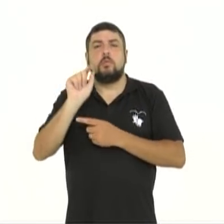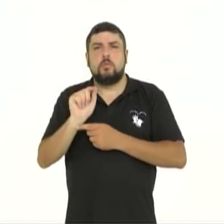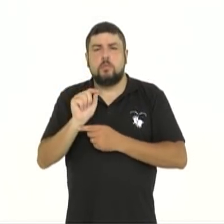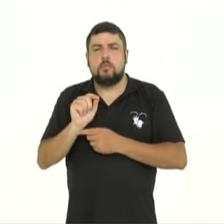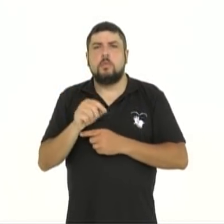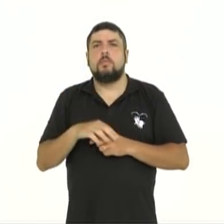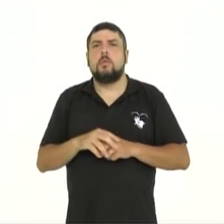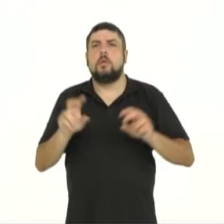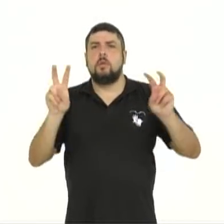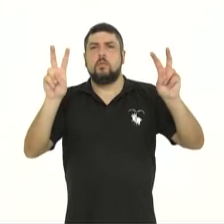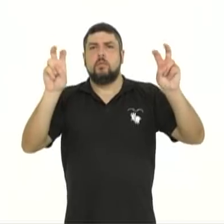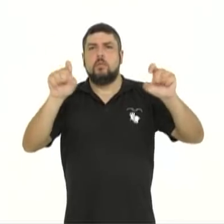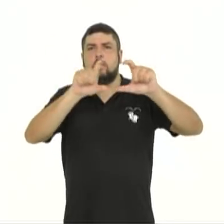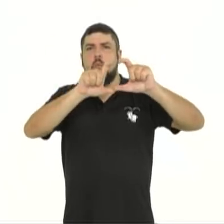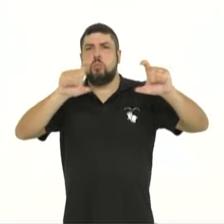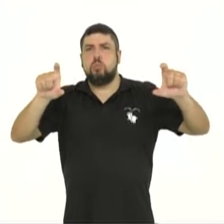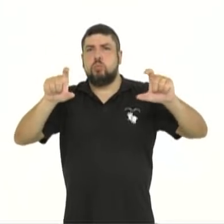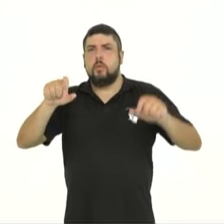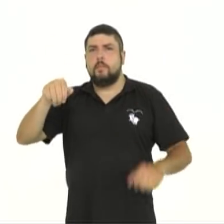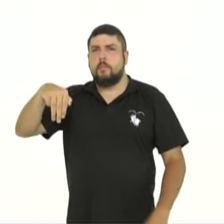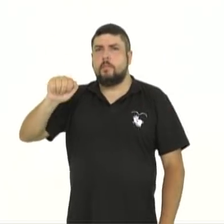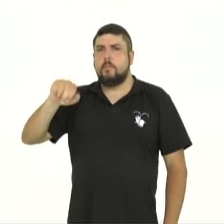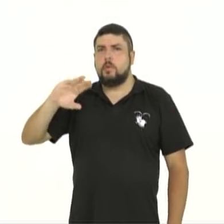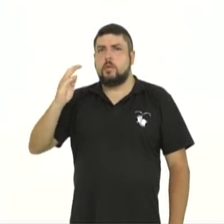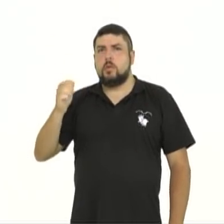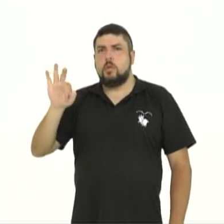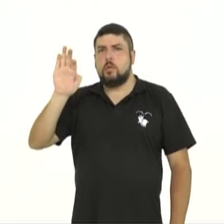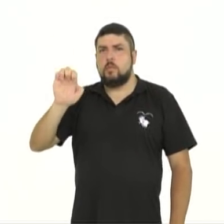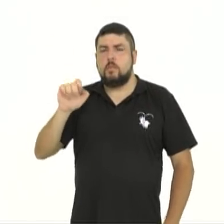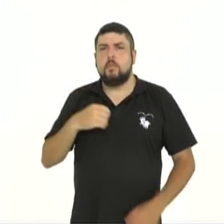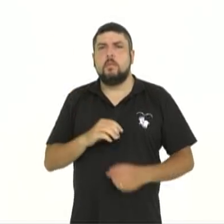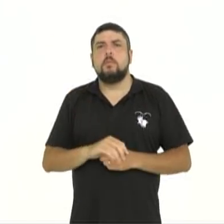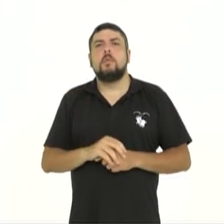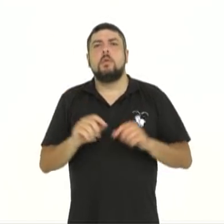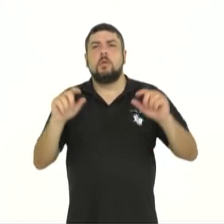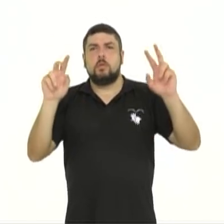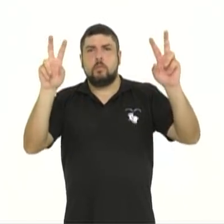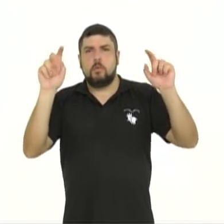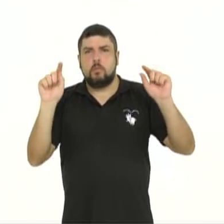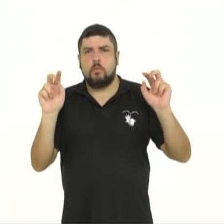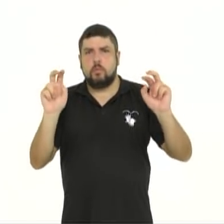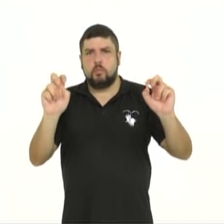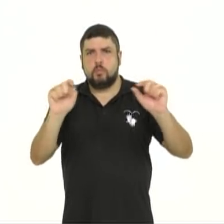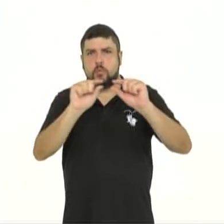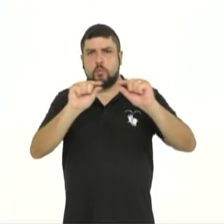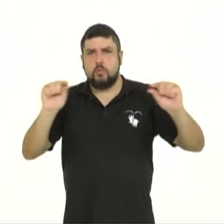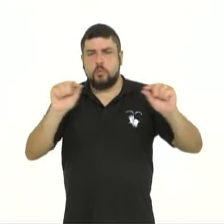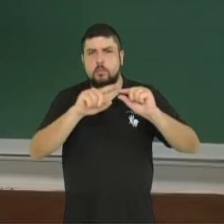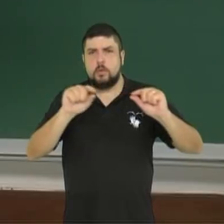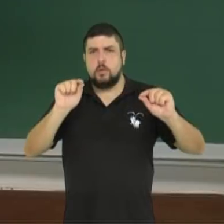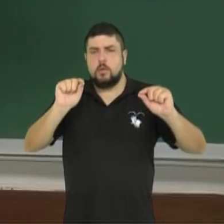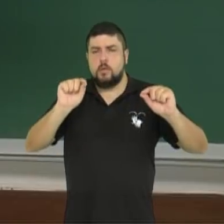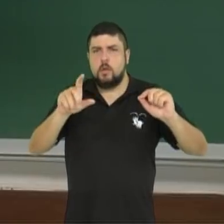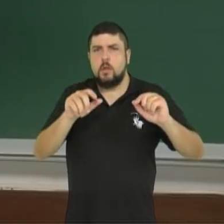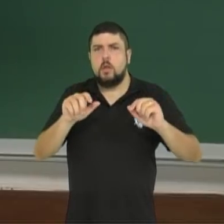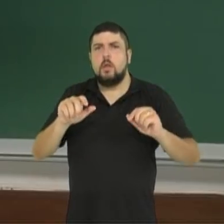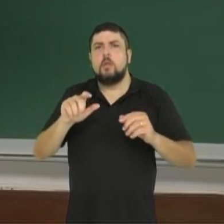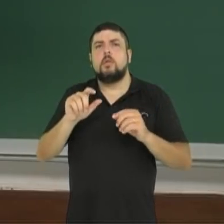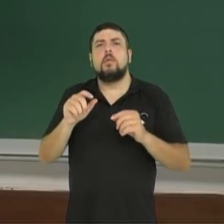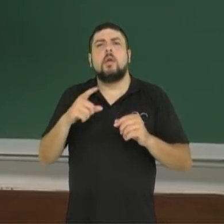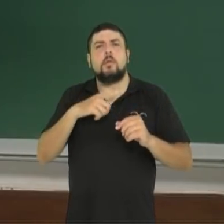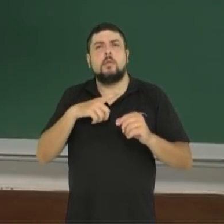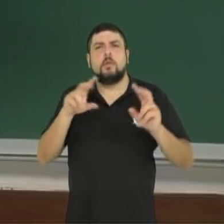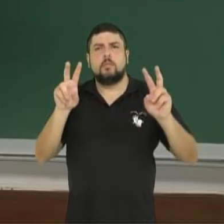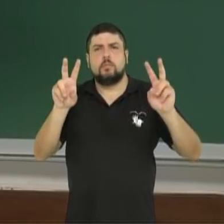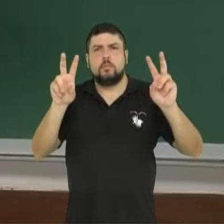a manchete, pode ter um subtítulo ou não, né? A manchete ela vem sempre em tamanhos maiores de letras do que as